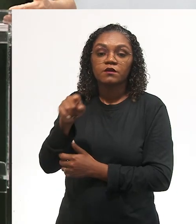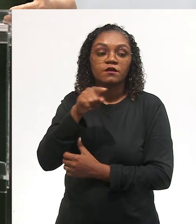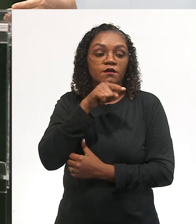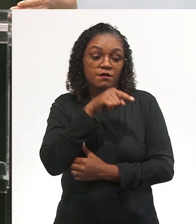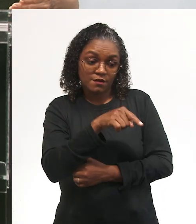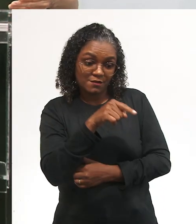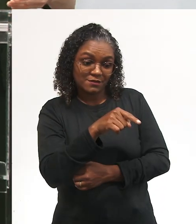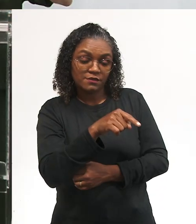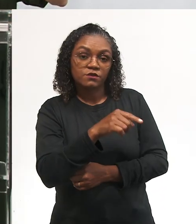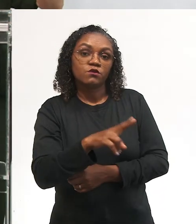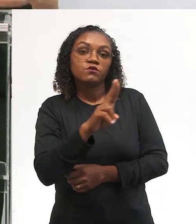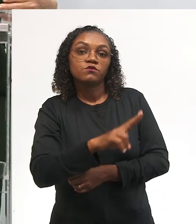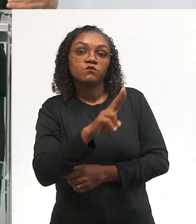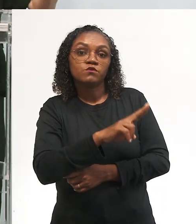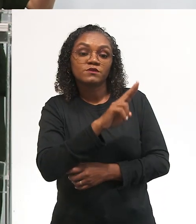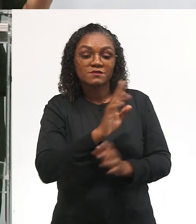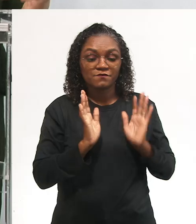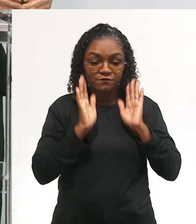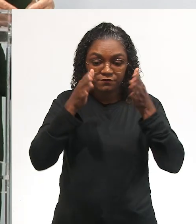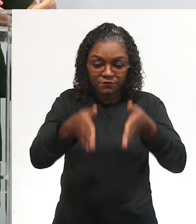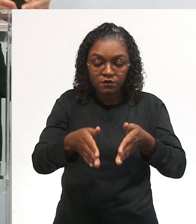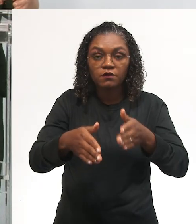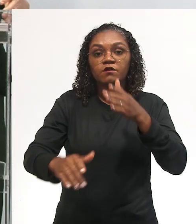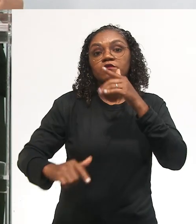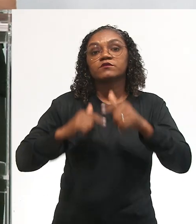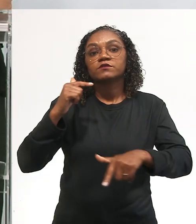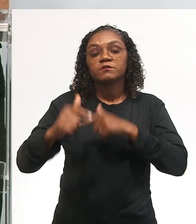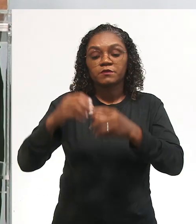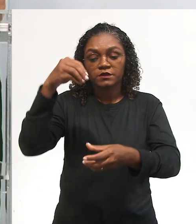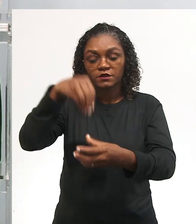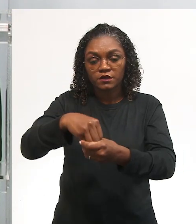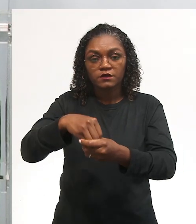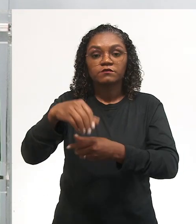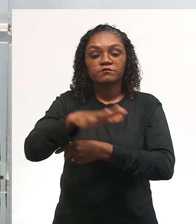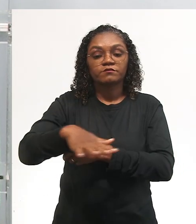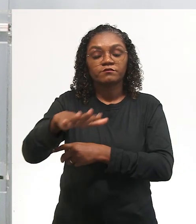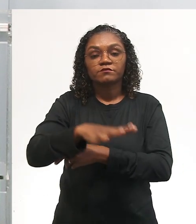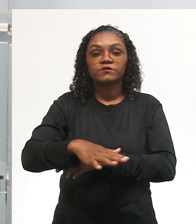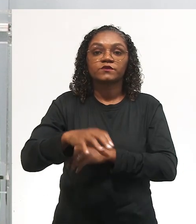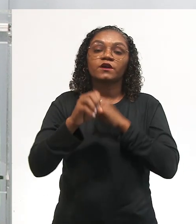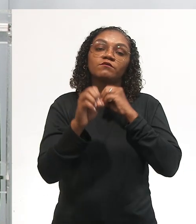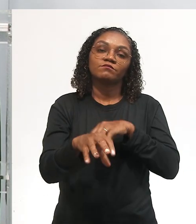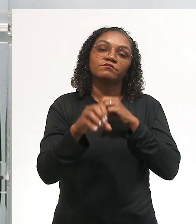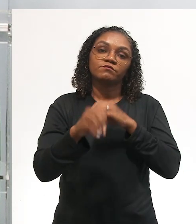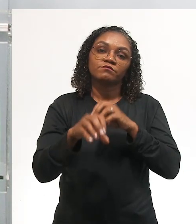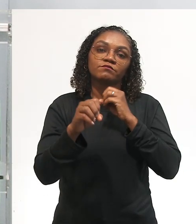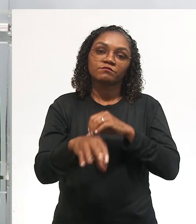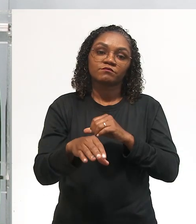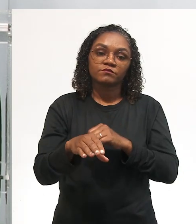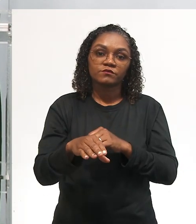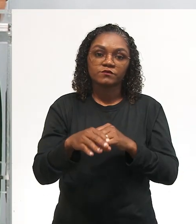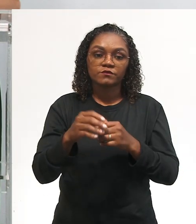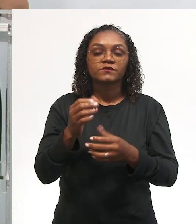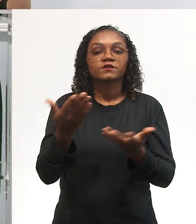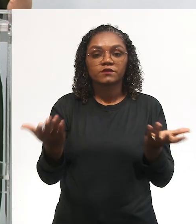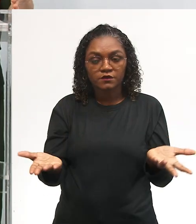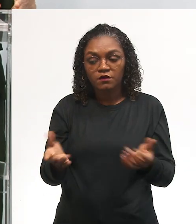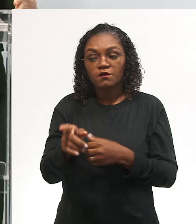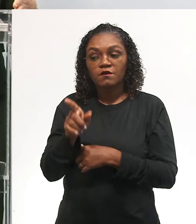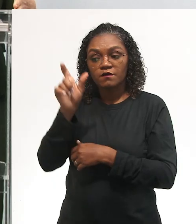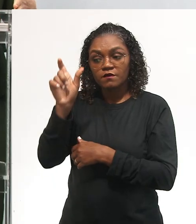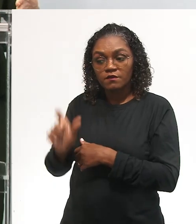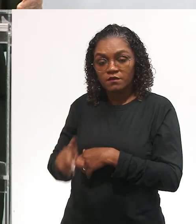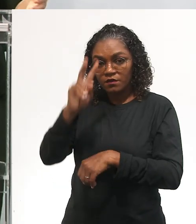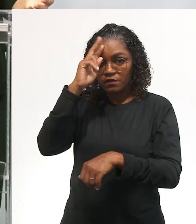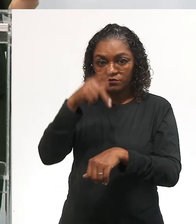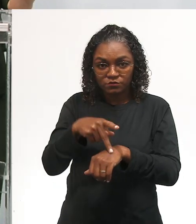ser utilizado em prol do processo de ensino dentro do âmbito educacional. Então, a contribuição